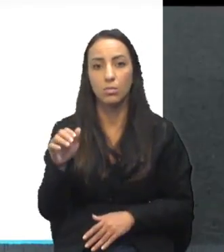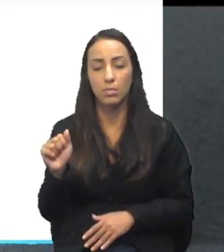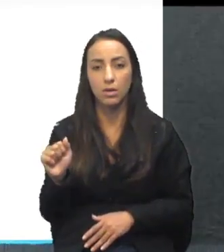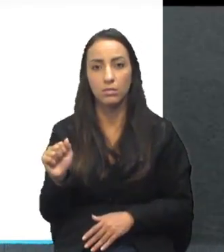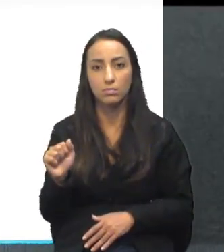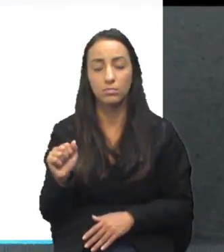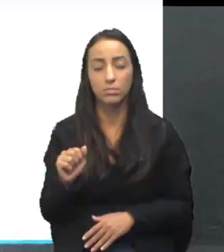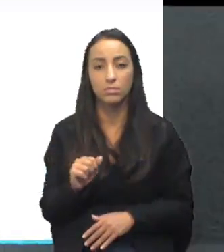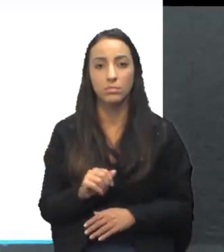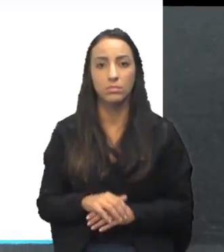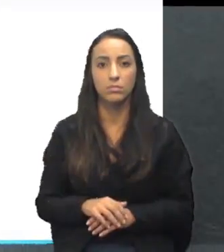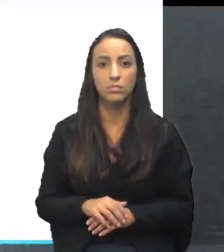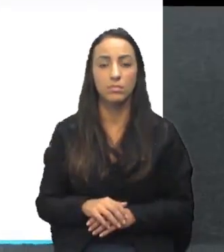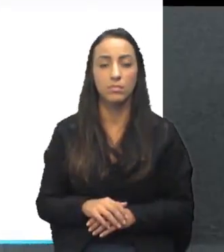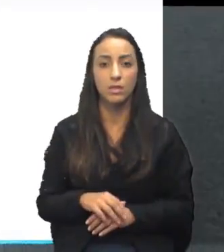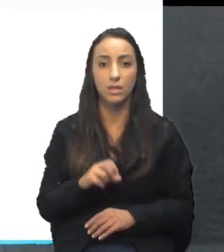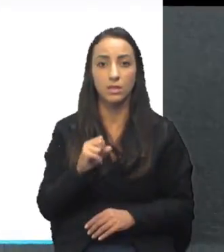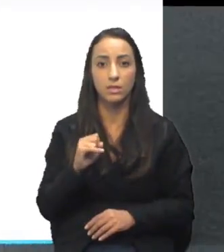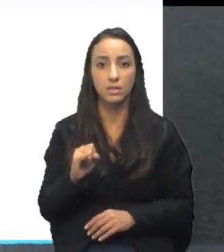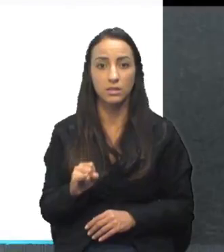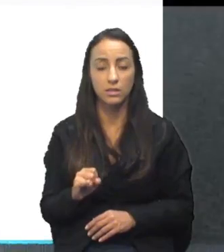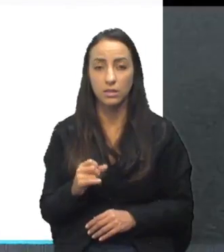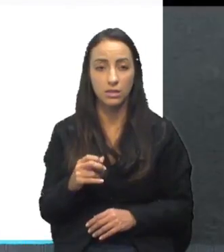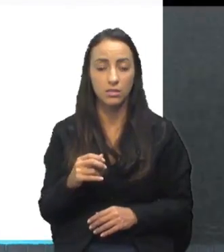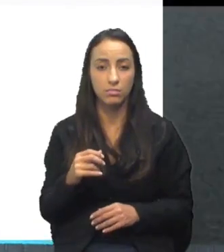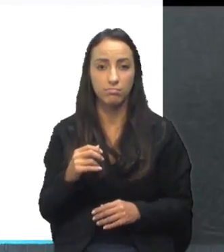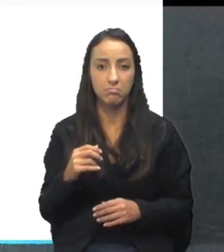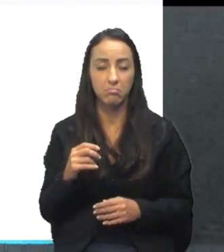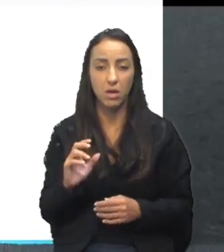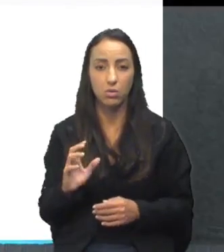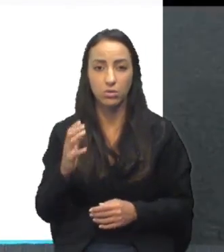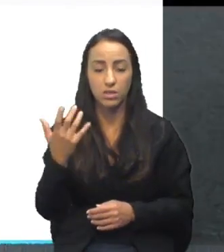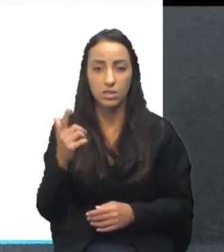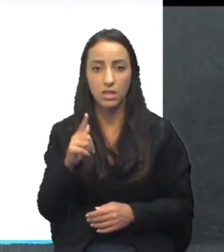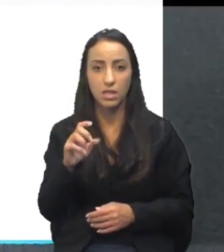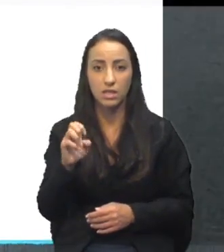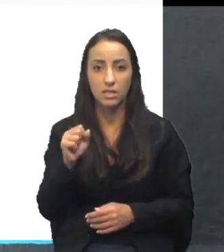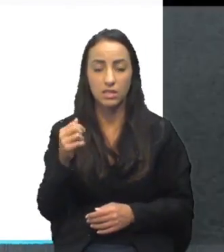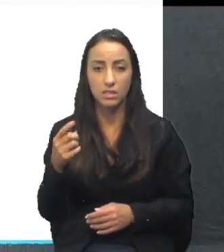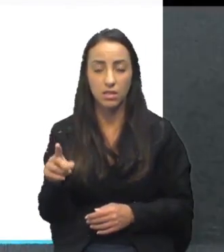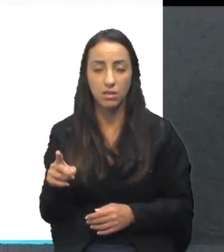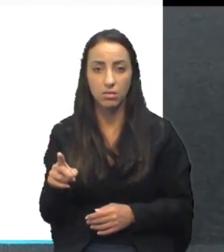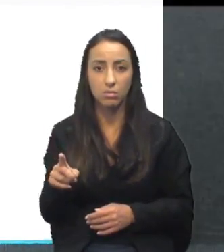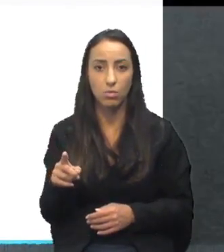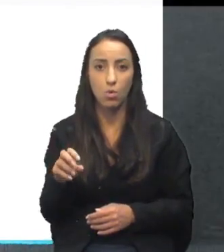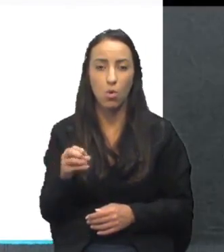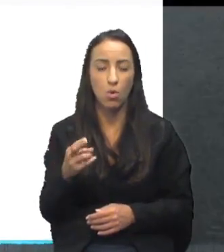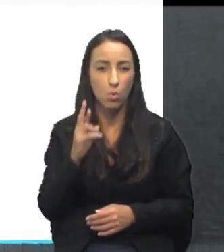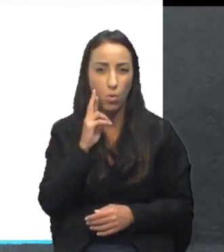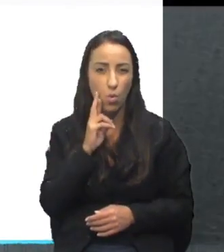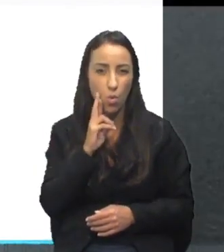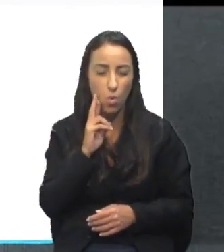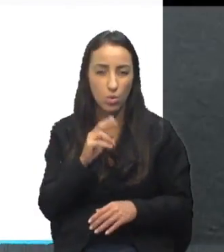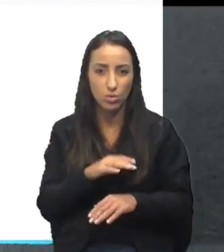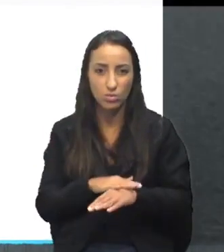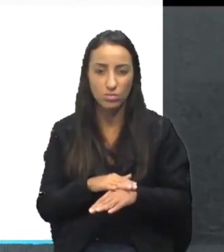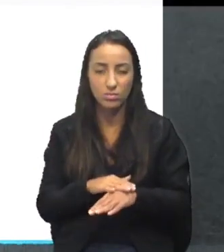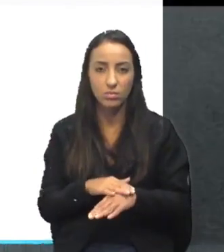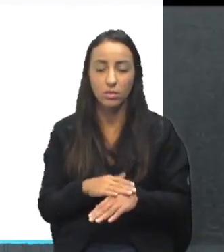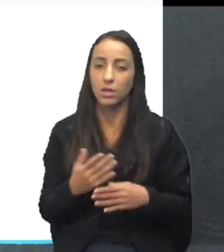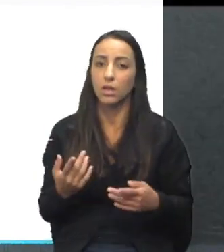Caso contrário, a bandagem não pode provocar lesão e muito menos hematoma. Significa que ela está